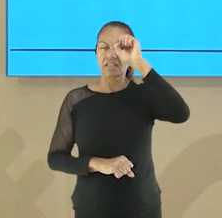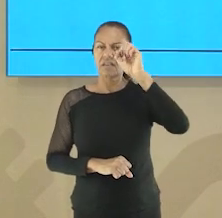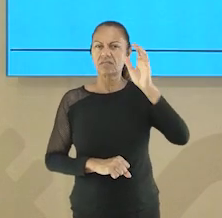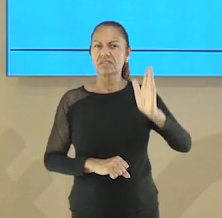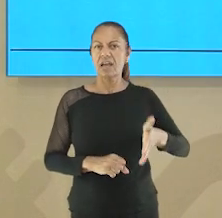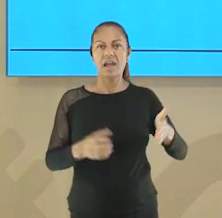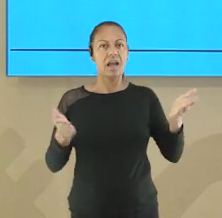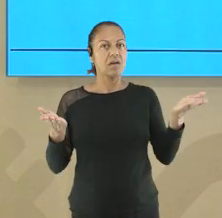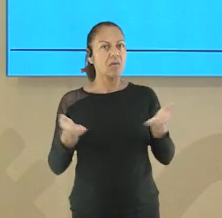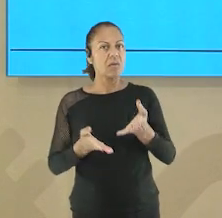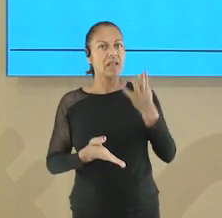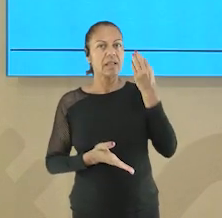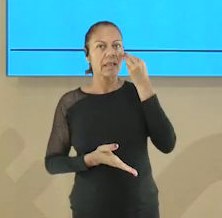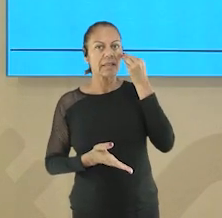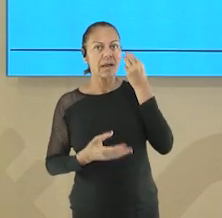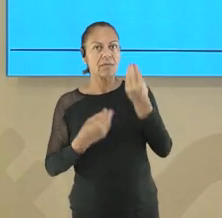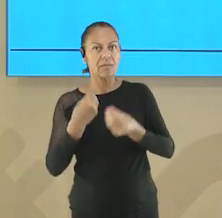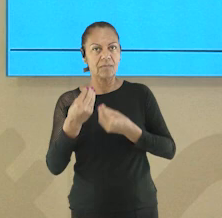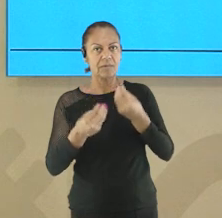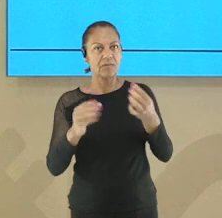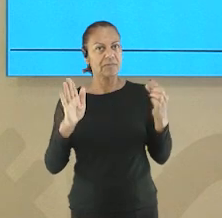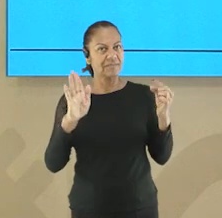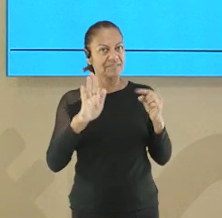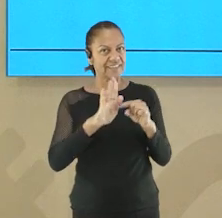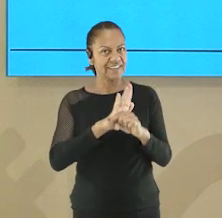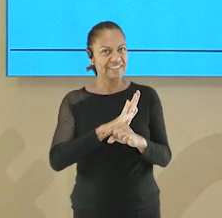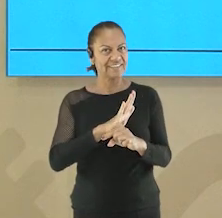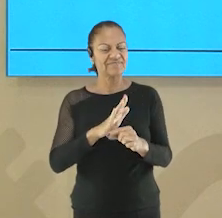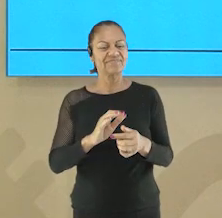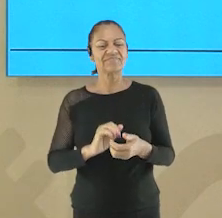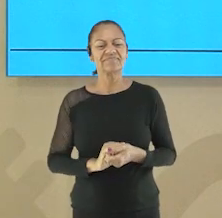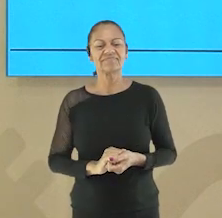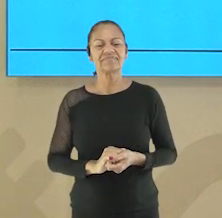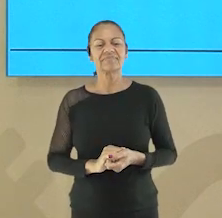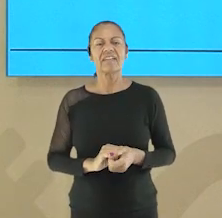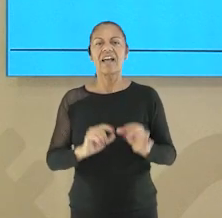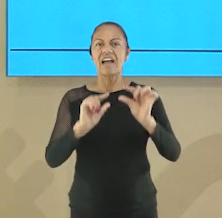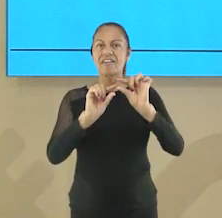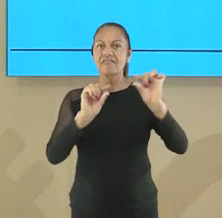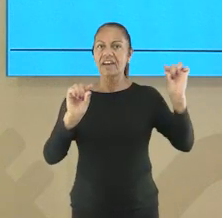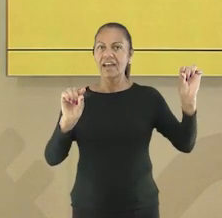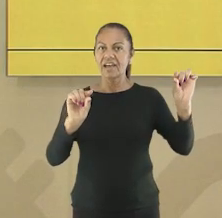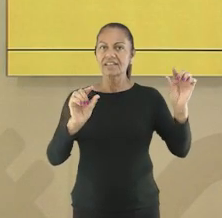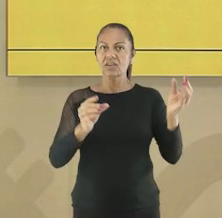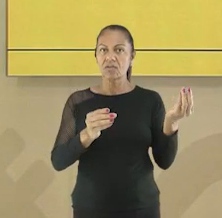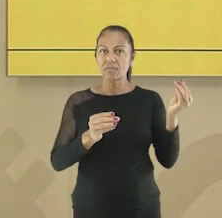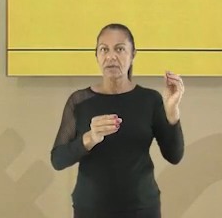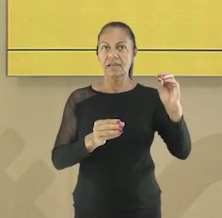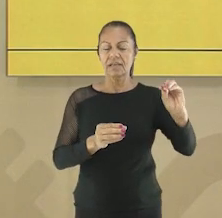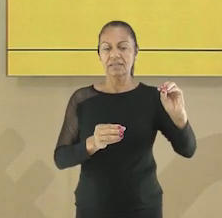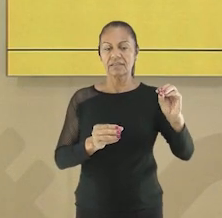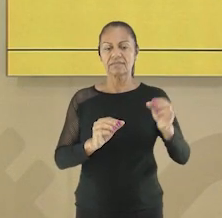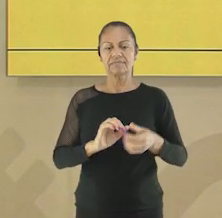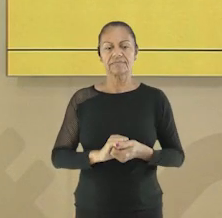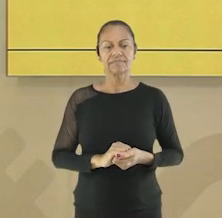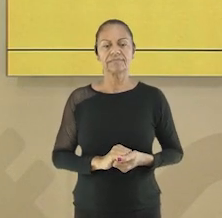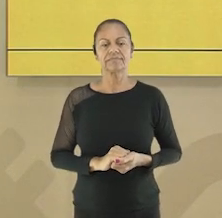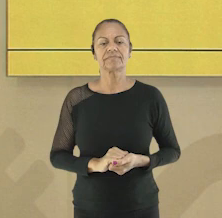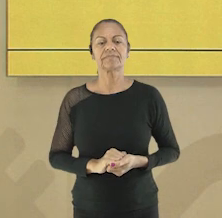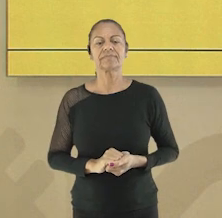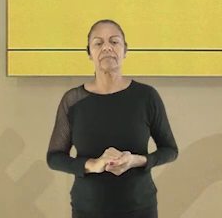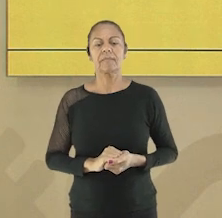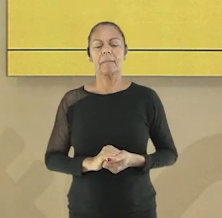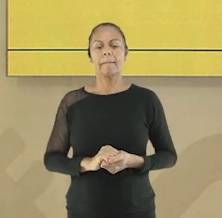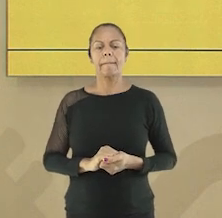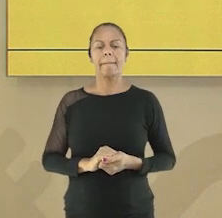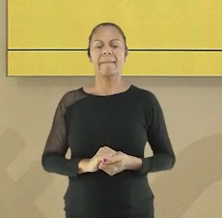pronominal, que tal testarmos nossos conhecimentos? Vamos lá. Primeira questão. Completem a frase a seguir.